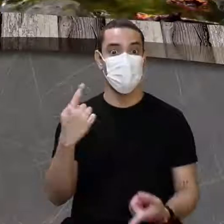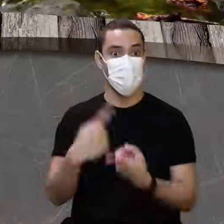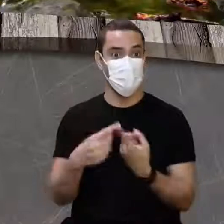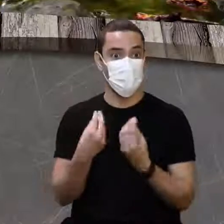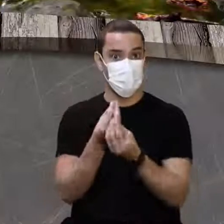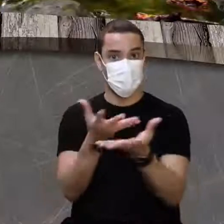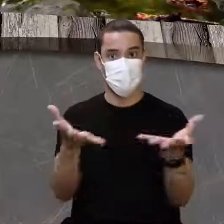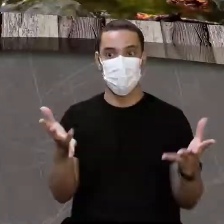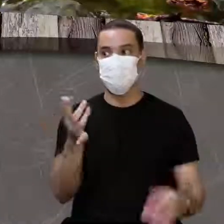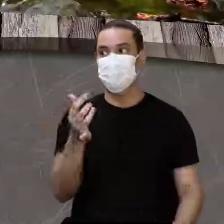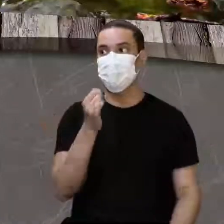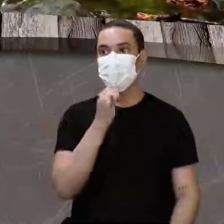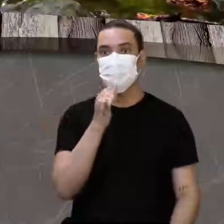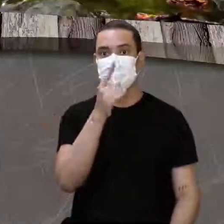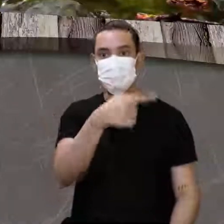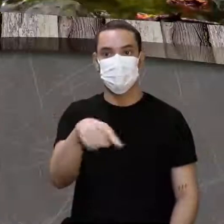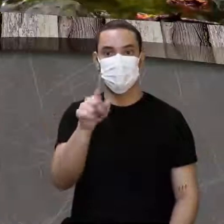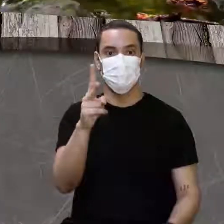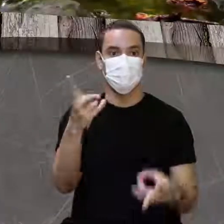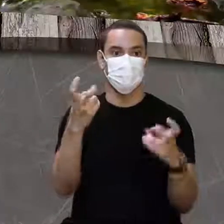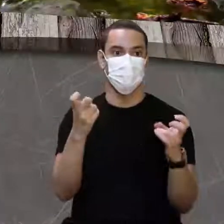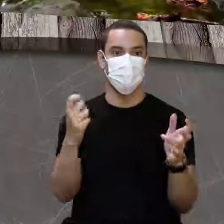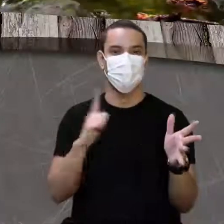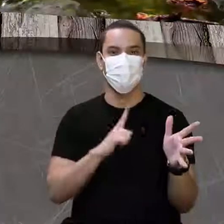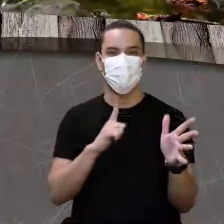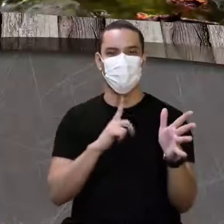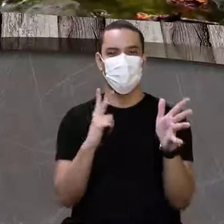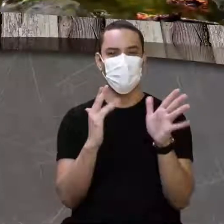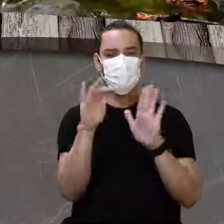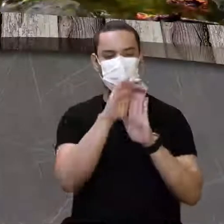exemplos para você ver essas diferenças de